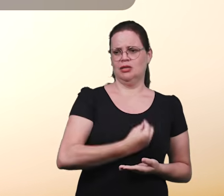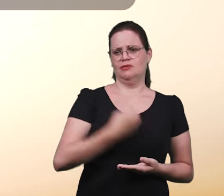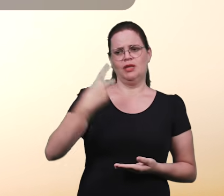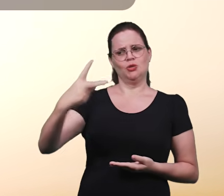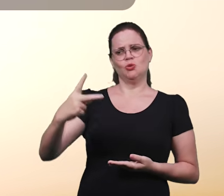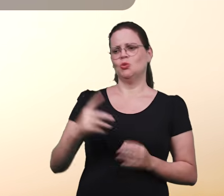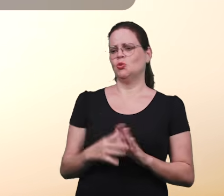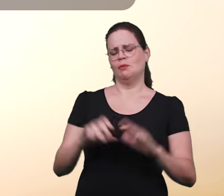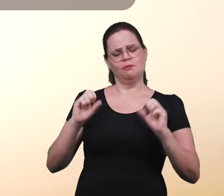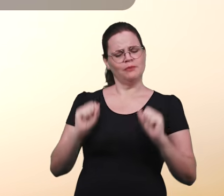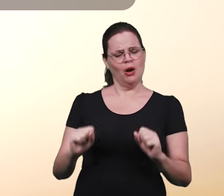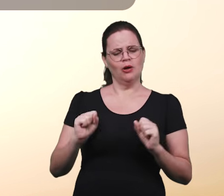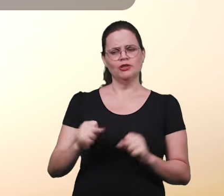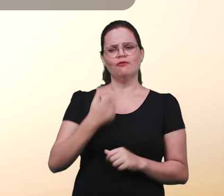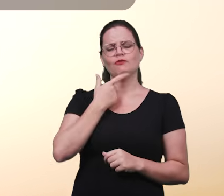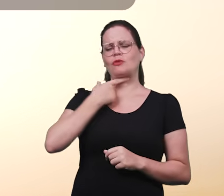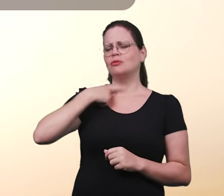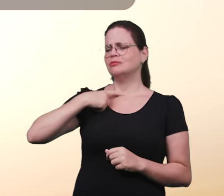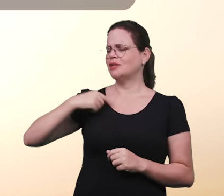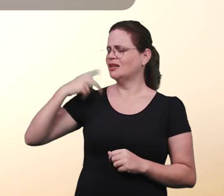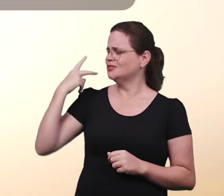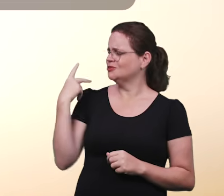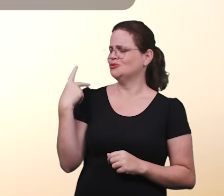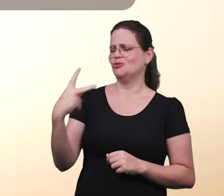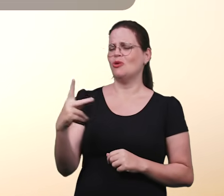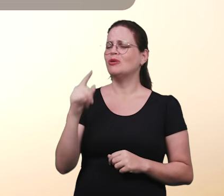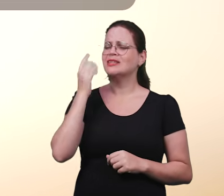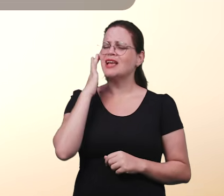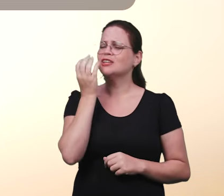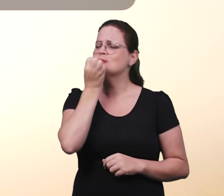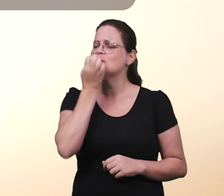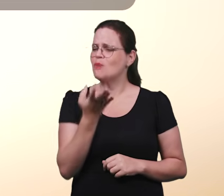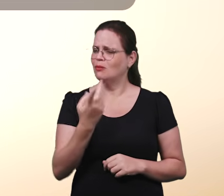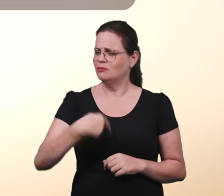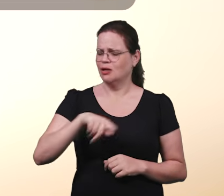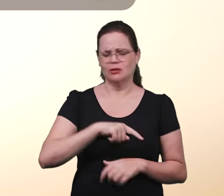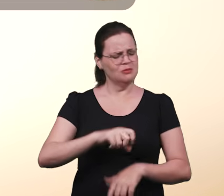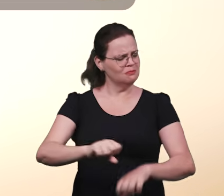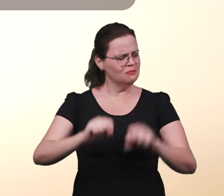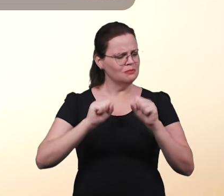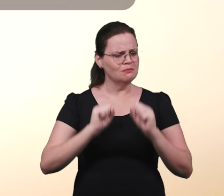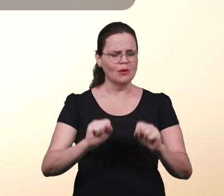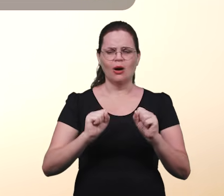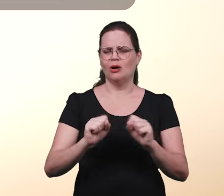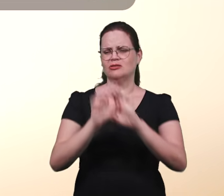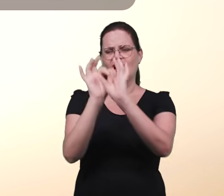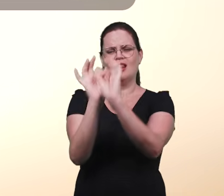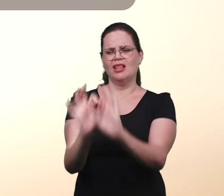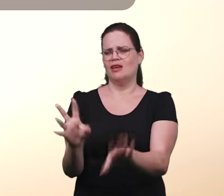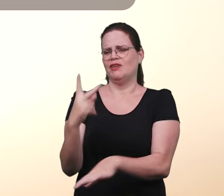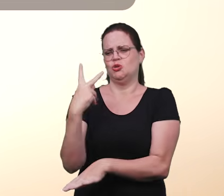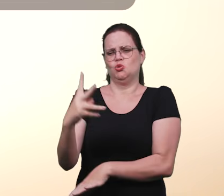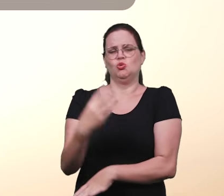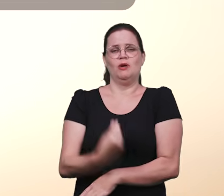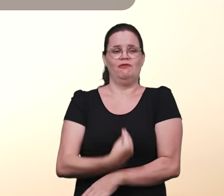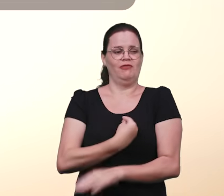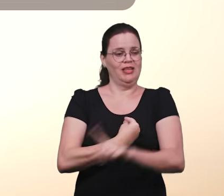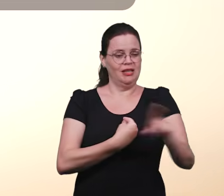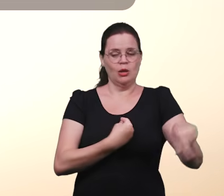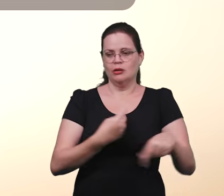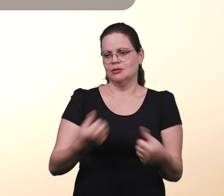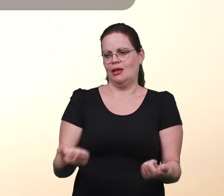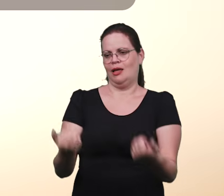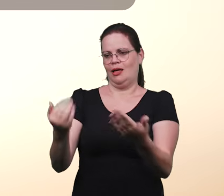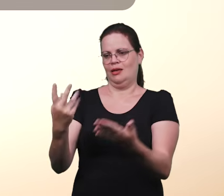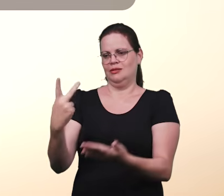mão. Faze aquilo que te pareça bom e reto, que se nos faça. No capítulo 9,